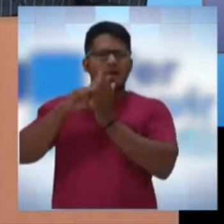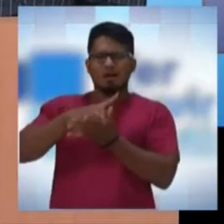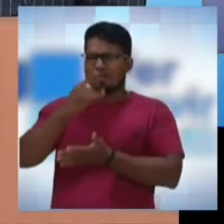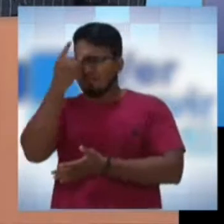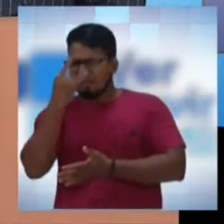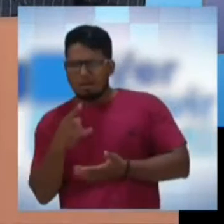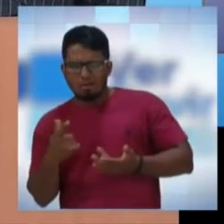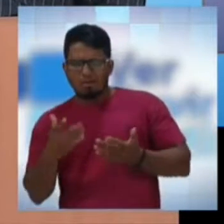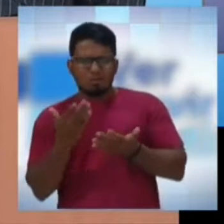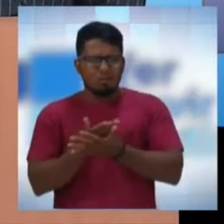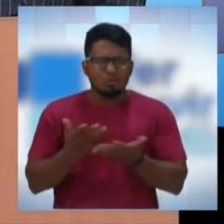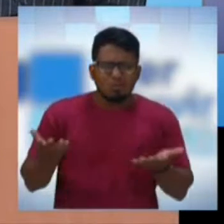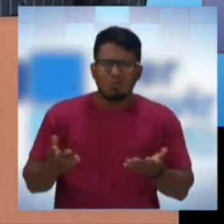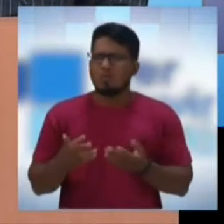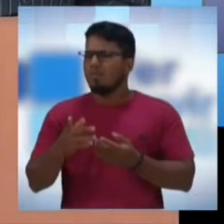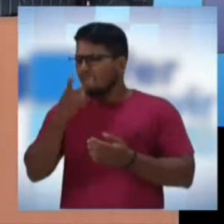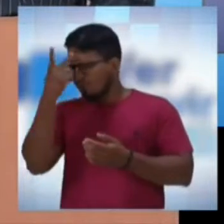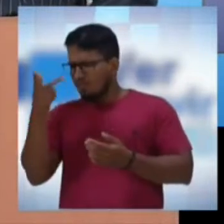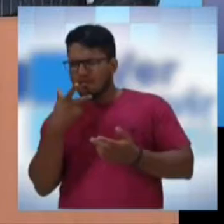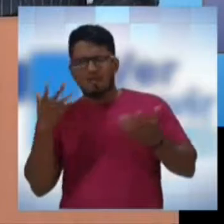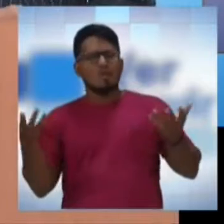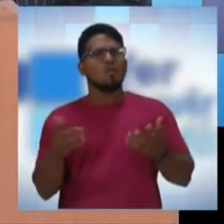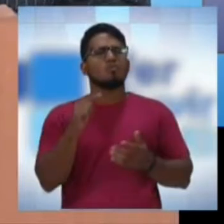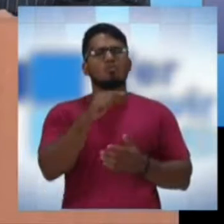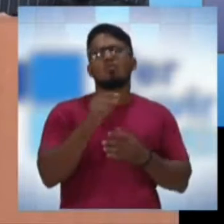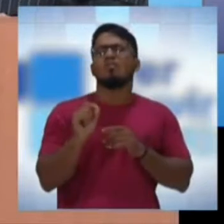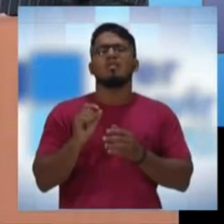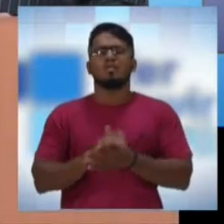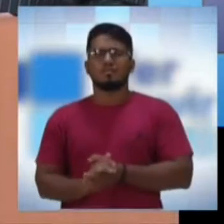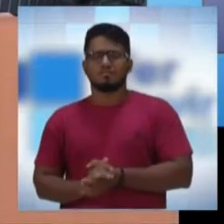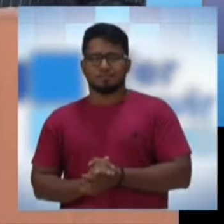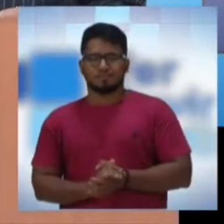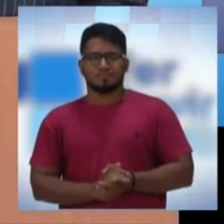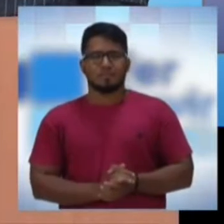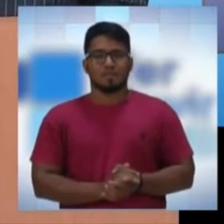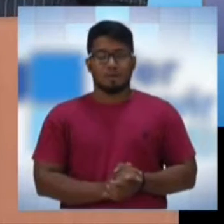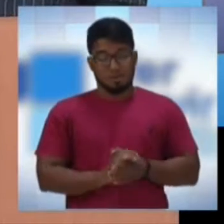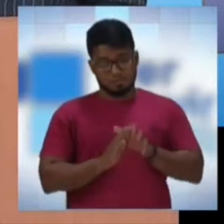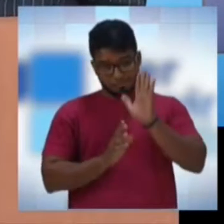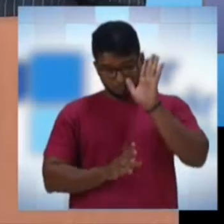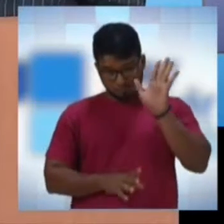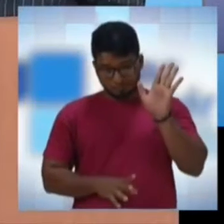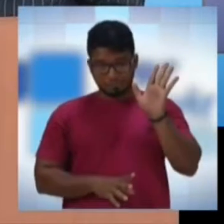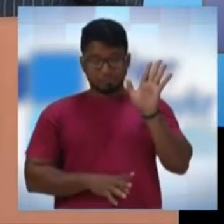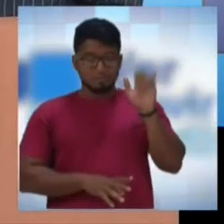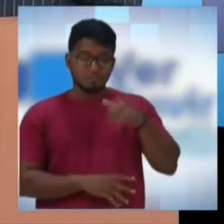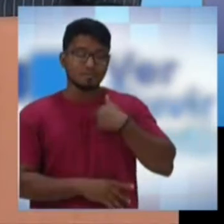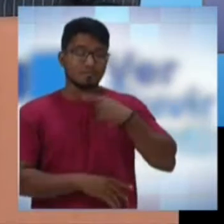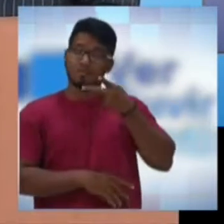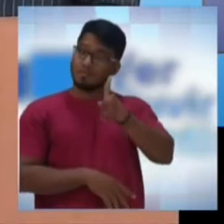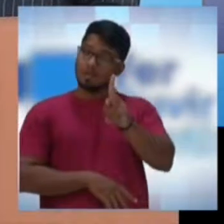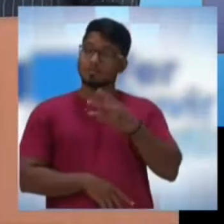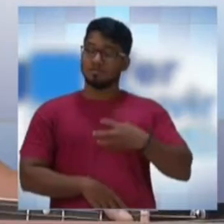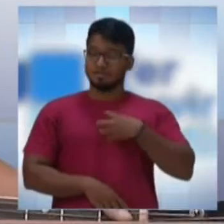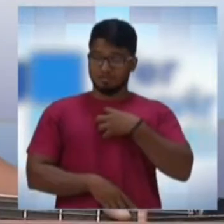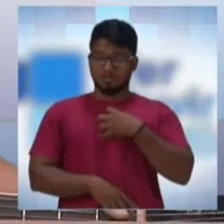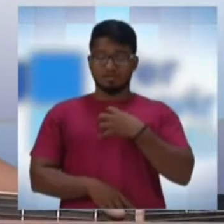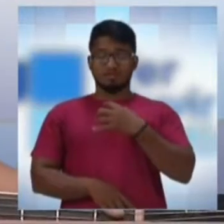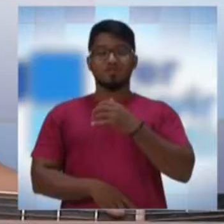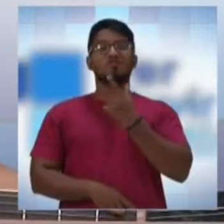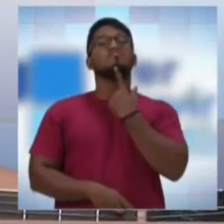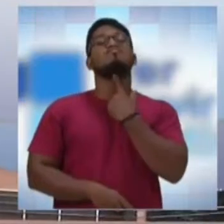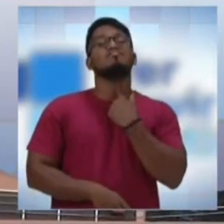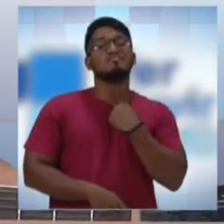te conheceu lá, uma garota cega, qual é a visão desse povo hoje? Olha, assim, eu sempre tive